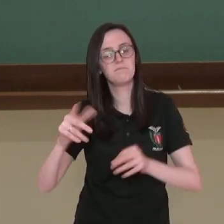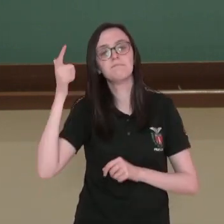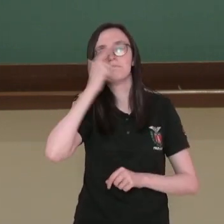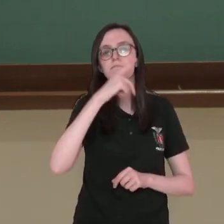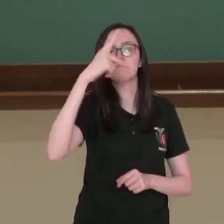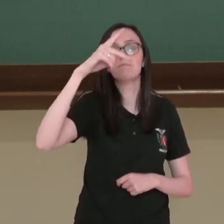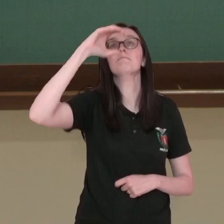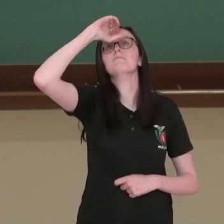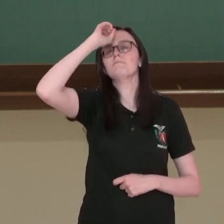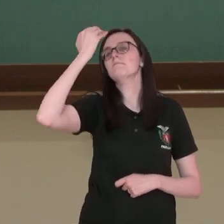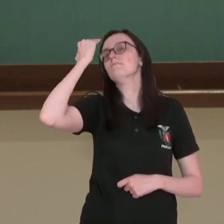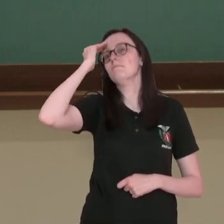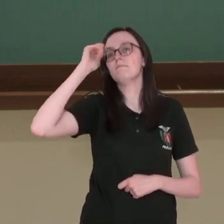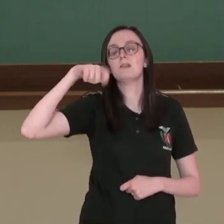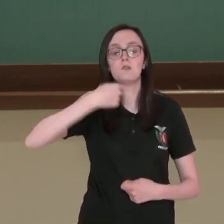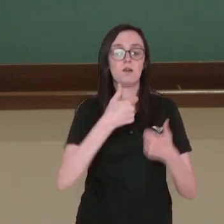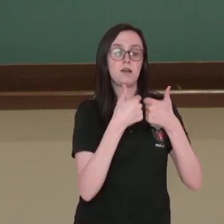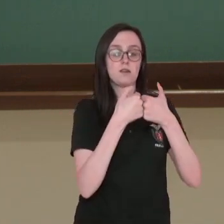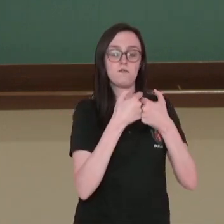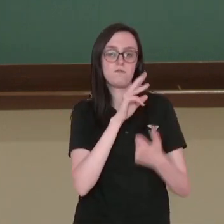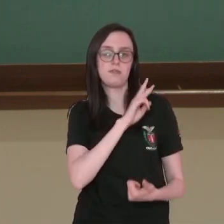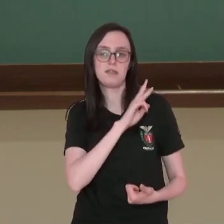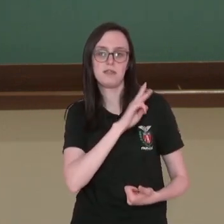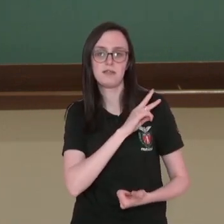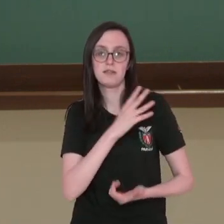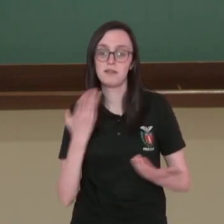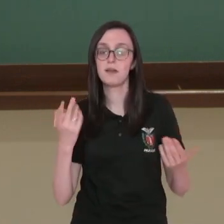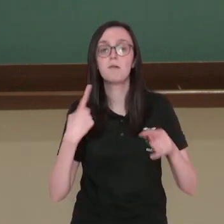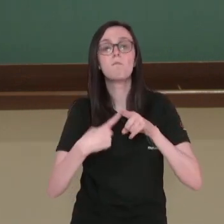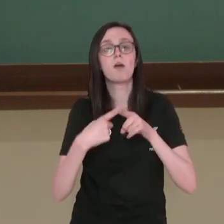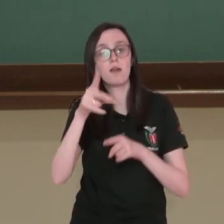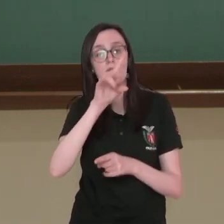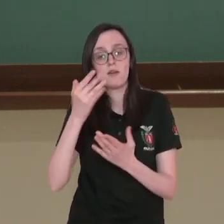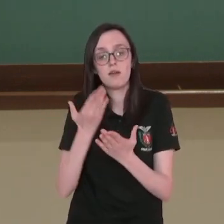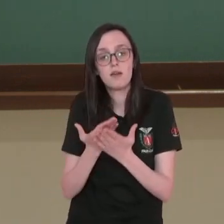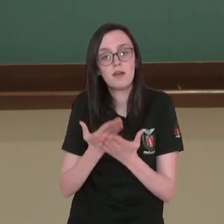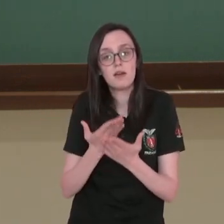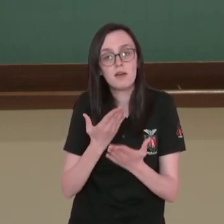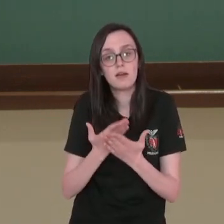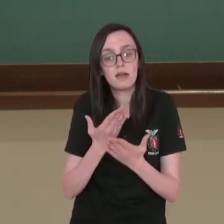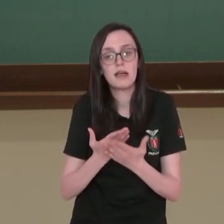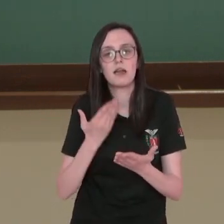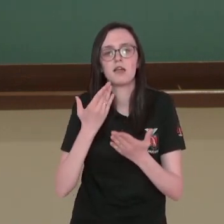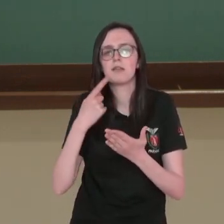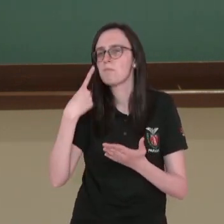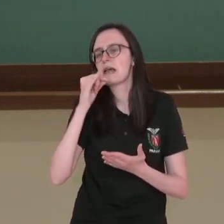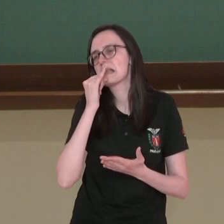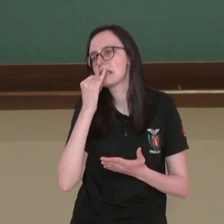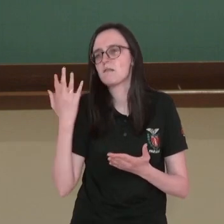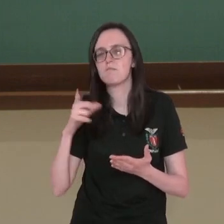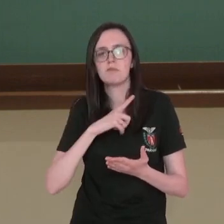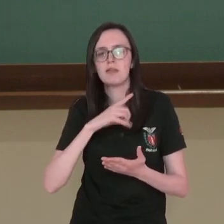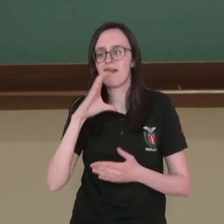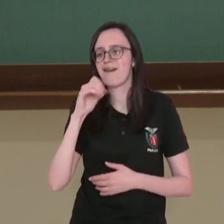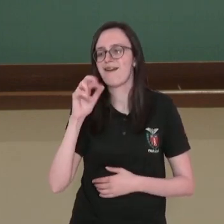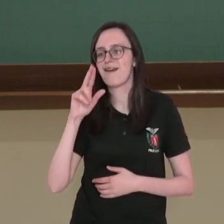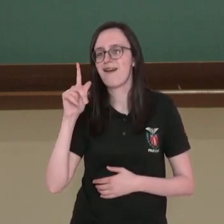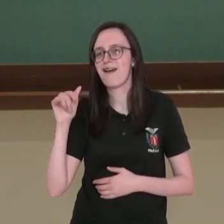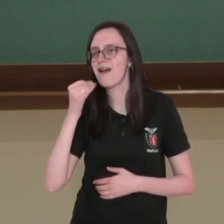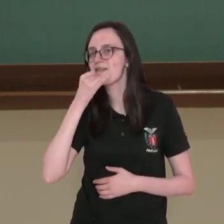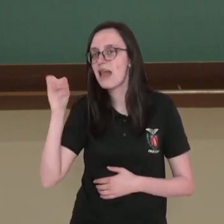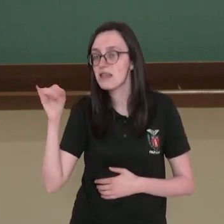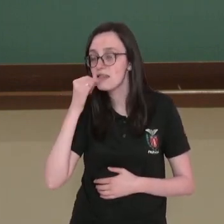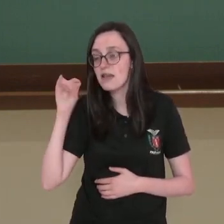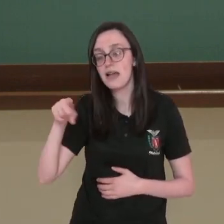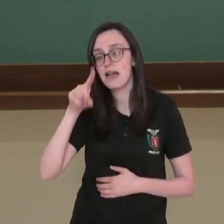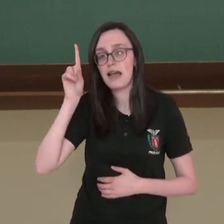teu entendimento da física da terceira série. Porque você vai estudar cargas elétricas. A carga, pessoal, elétrica ela é um